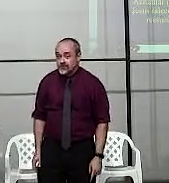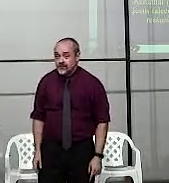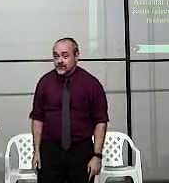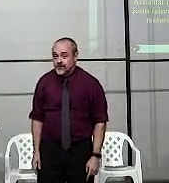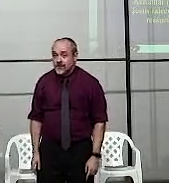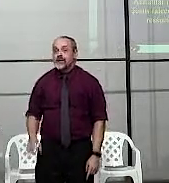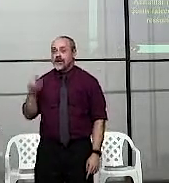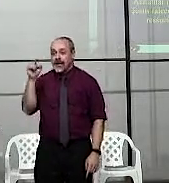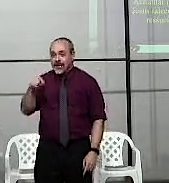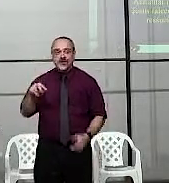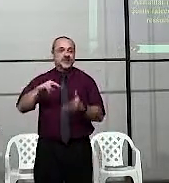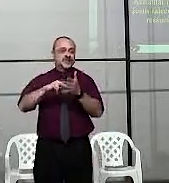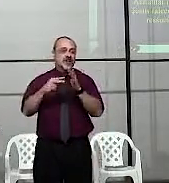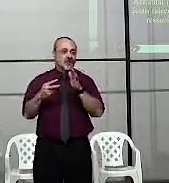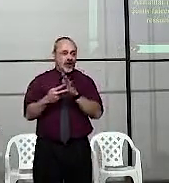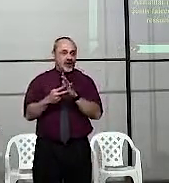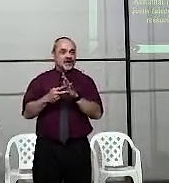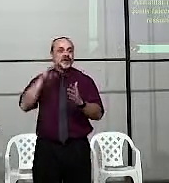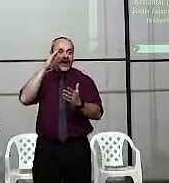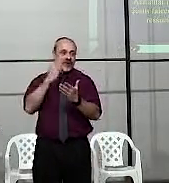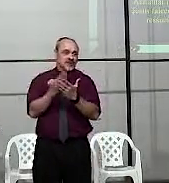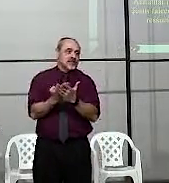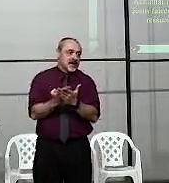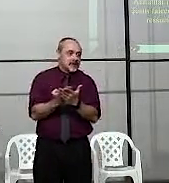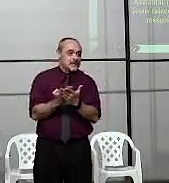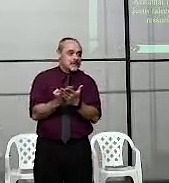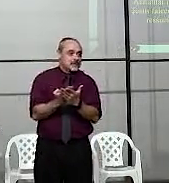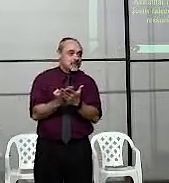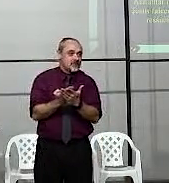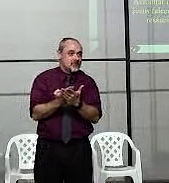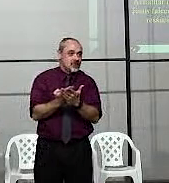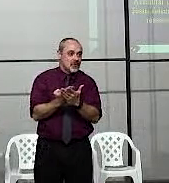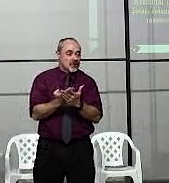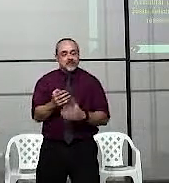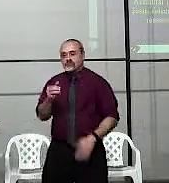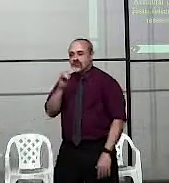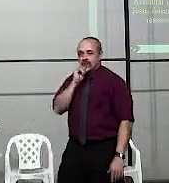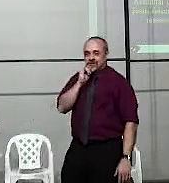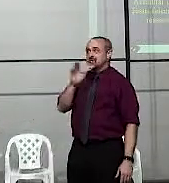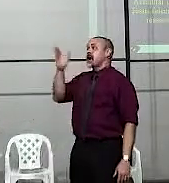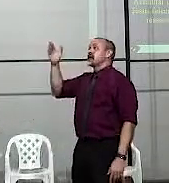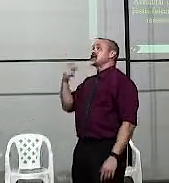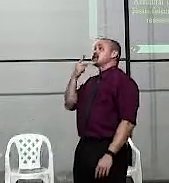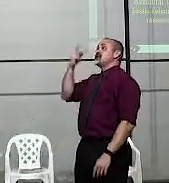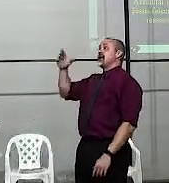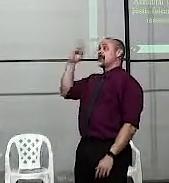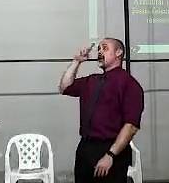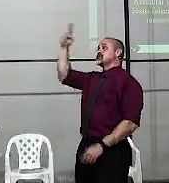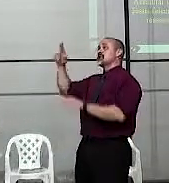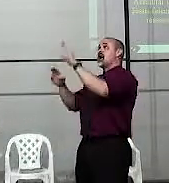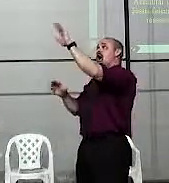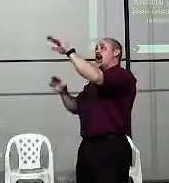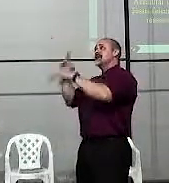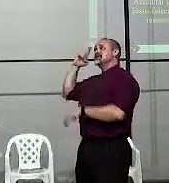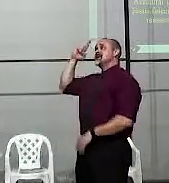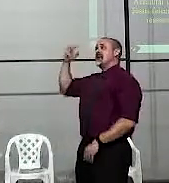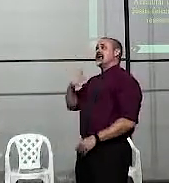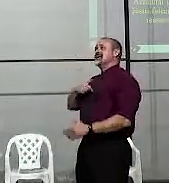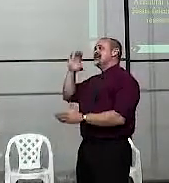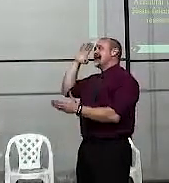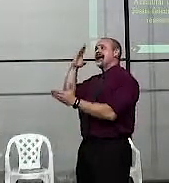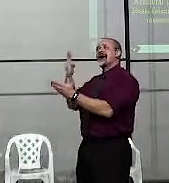vivo. Isso significa acreditar. Vamos dizer que eu estou falando para o